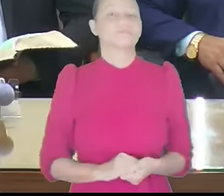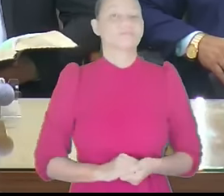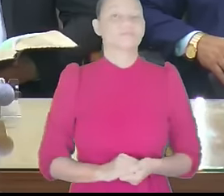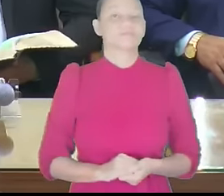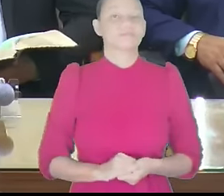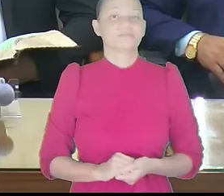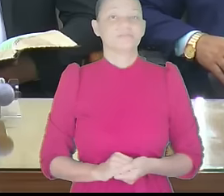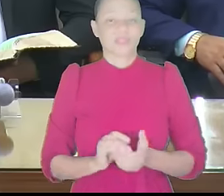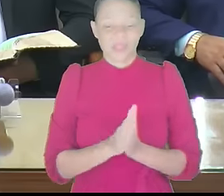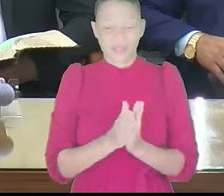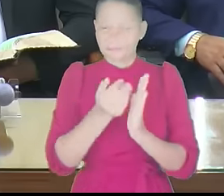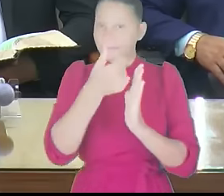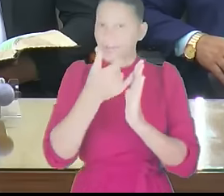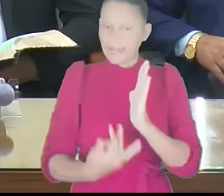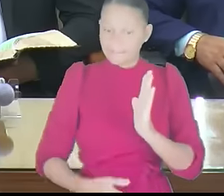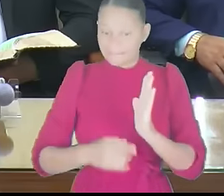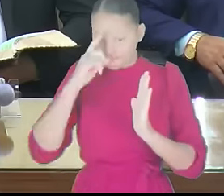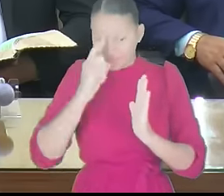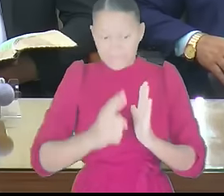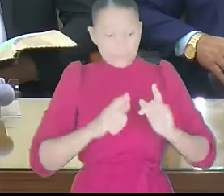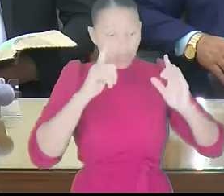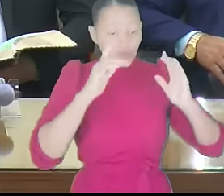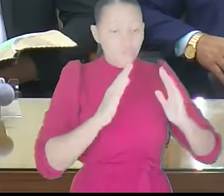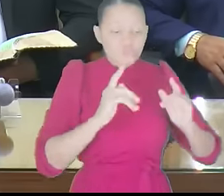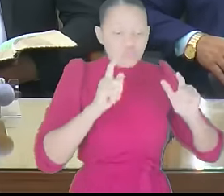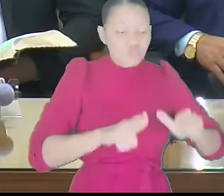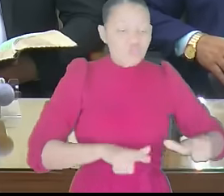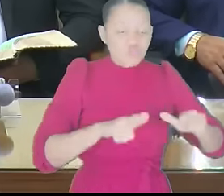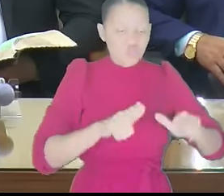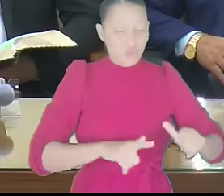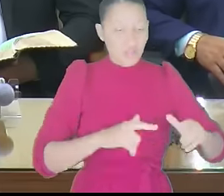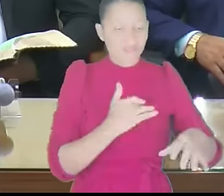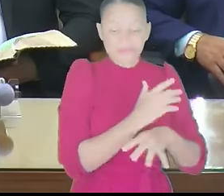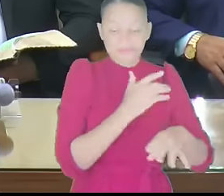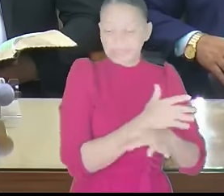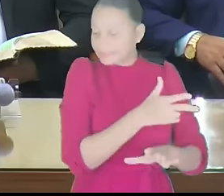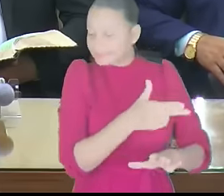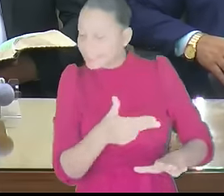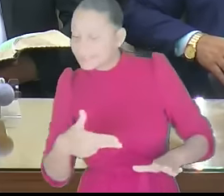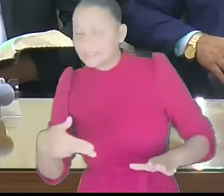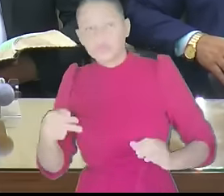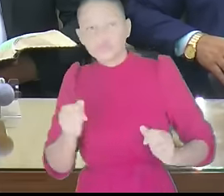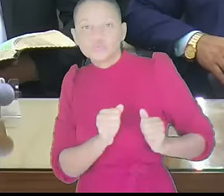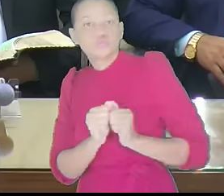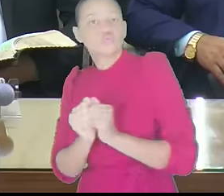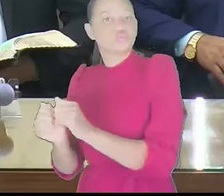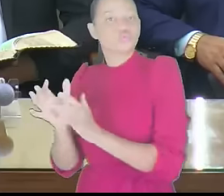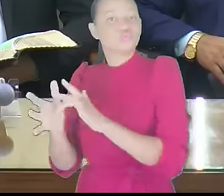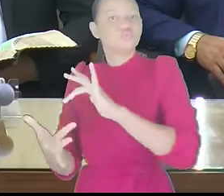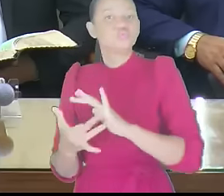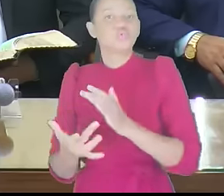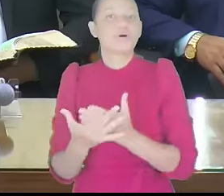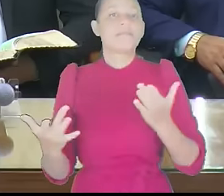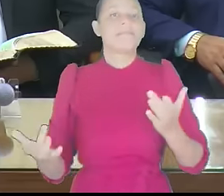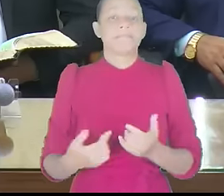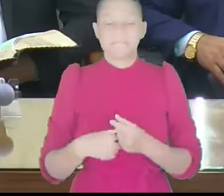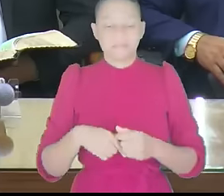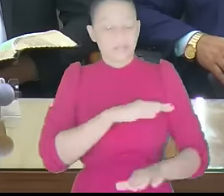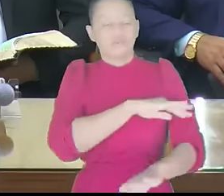A Bíblia manda a gente sair do arraial. A Bíblia manda a gente sair da cidade. Acompanhar Jesus para o